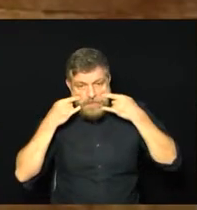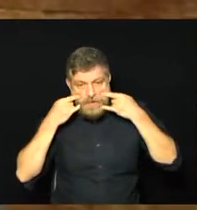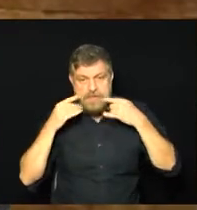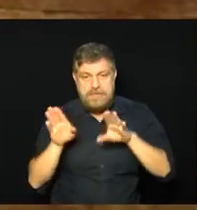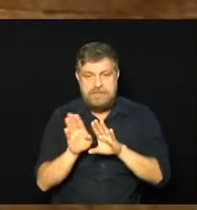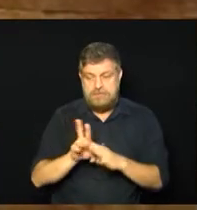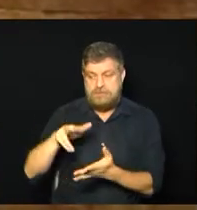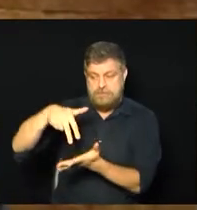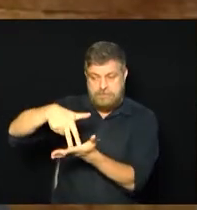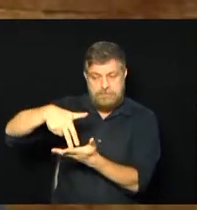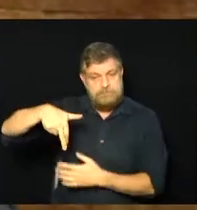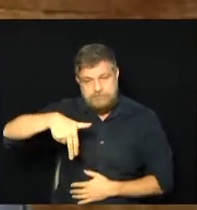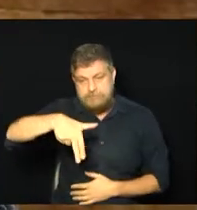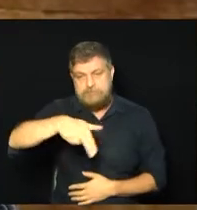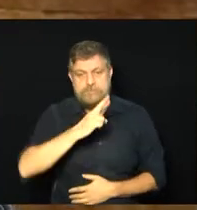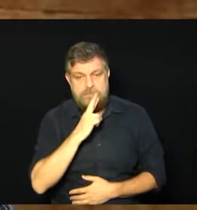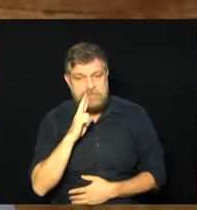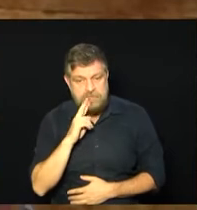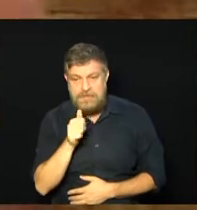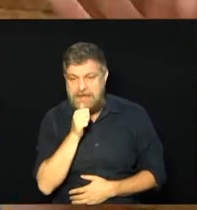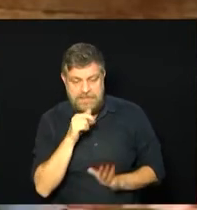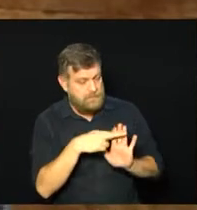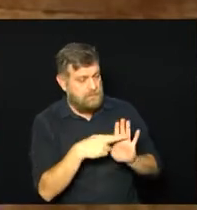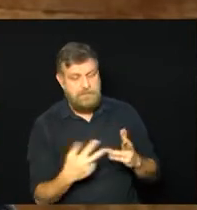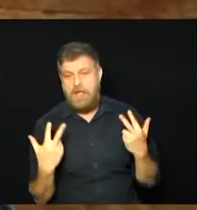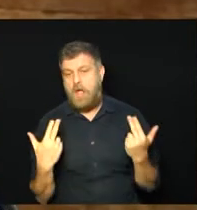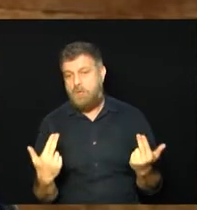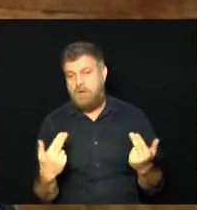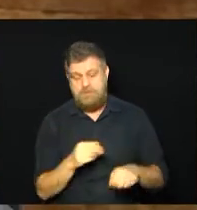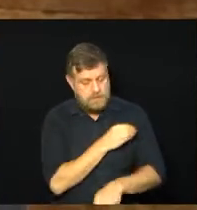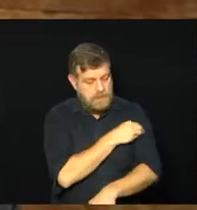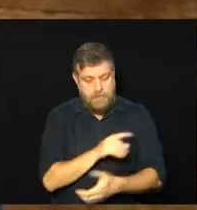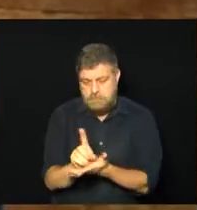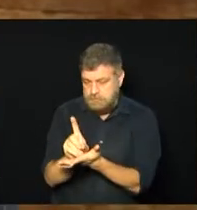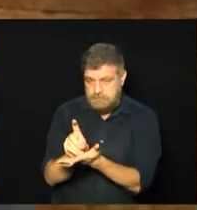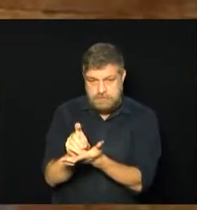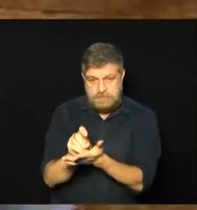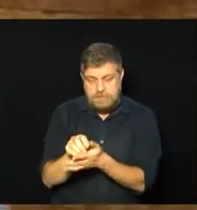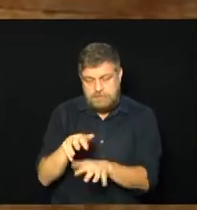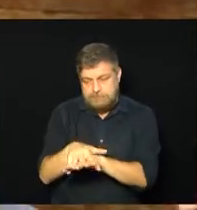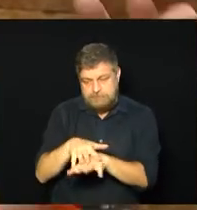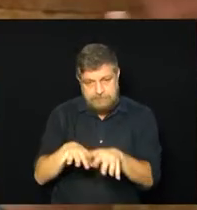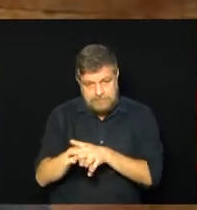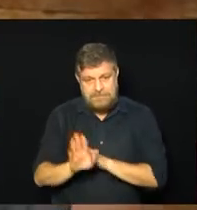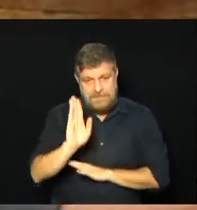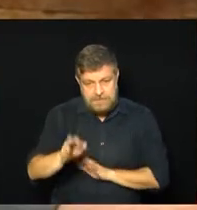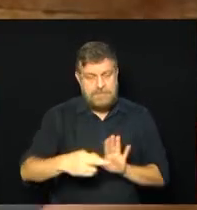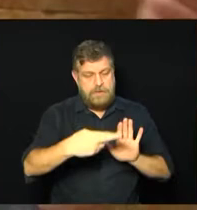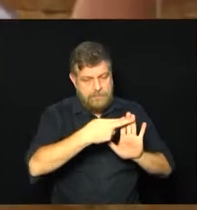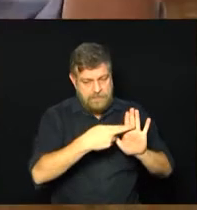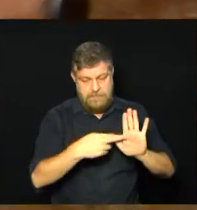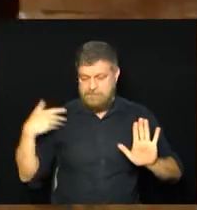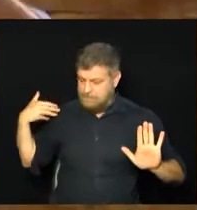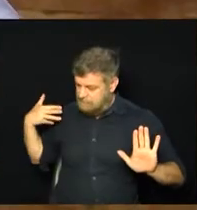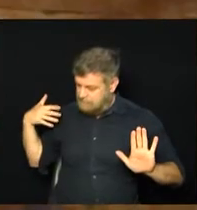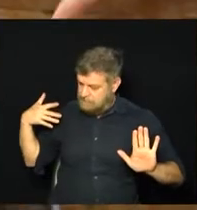está em pé. Você tem nos restaurantes ainda os protocolos continuam os mesmos, álcool gel, todas aquelas questões que já têm sido feitas durante